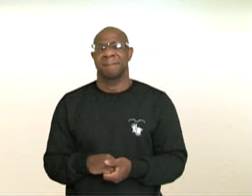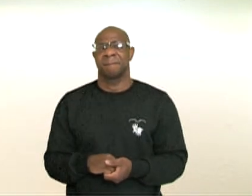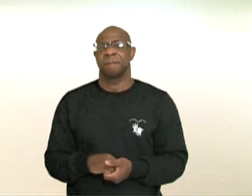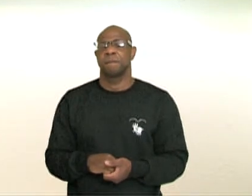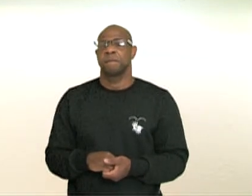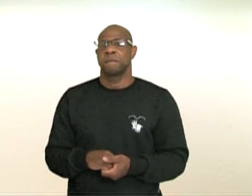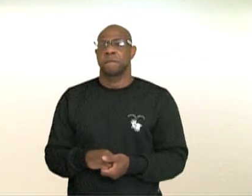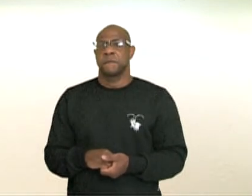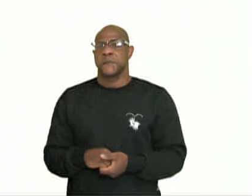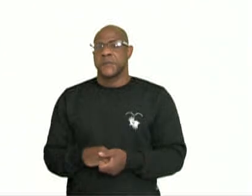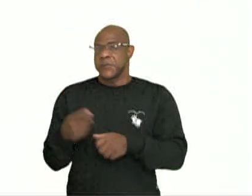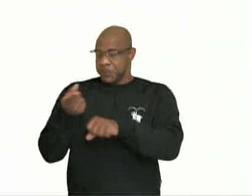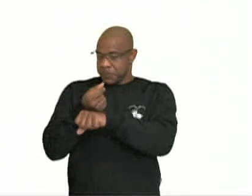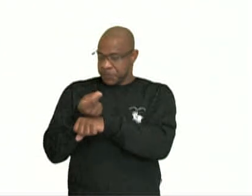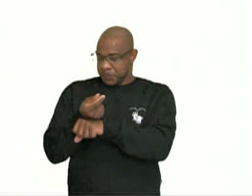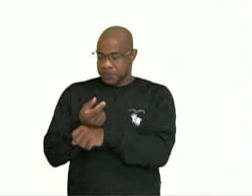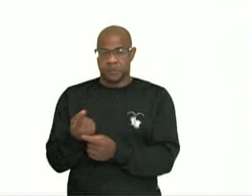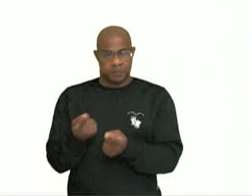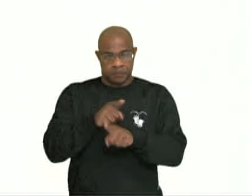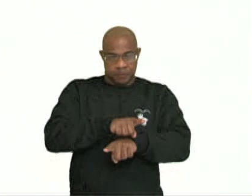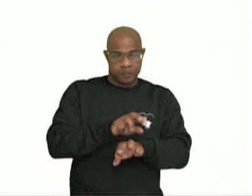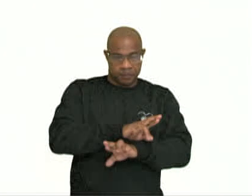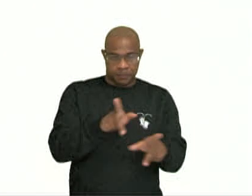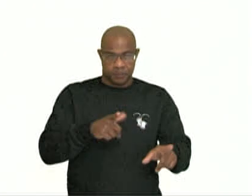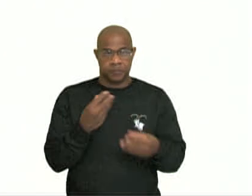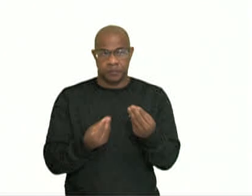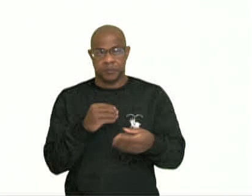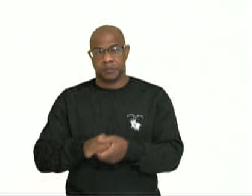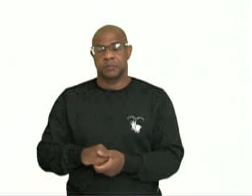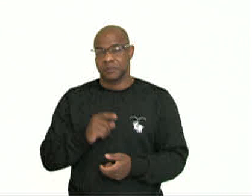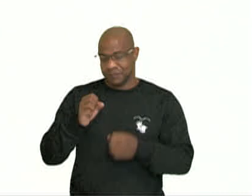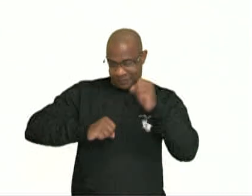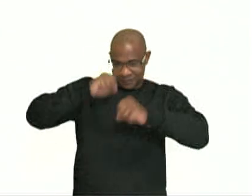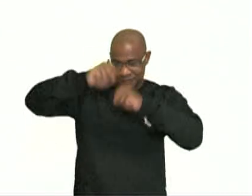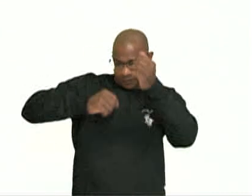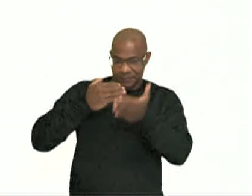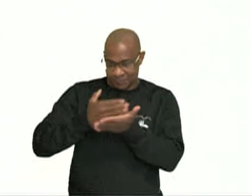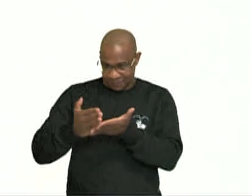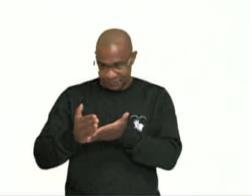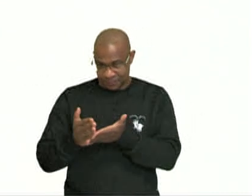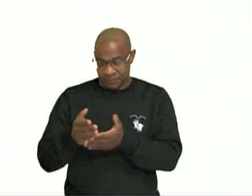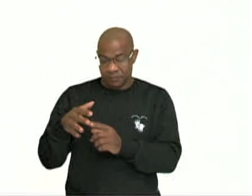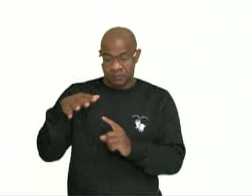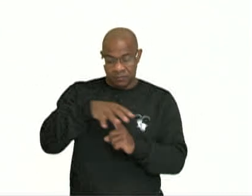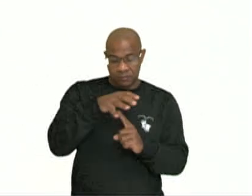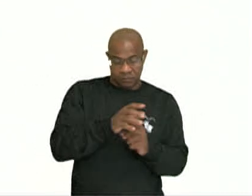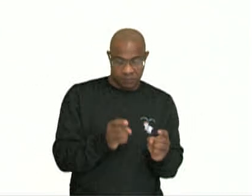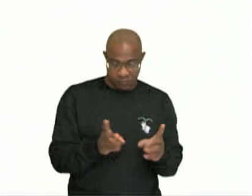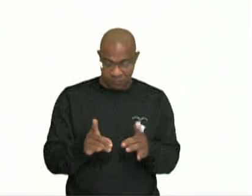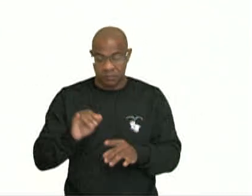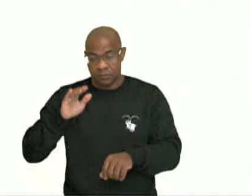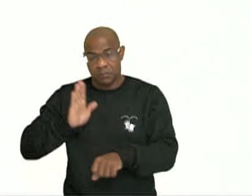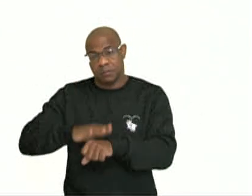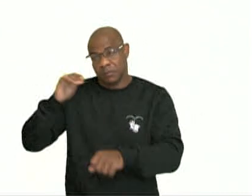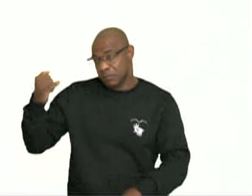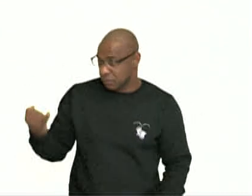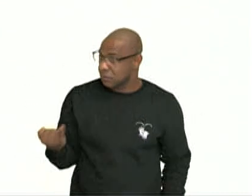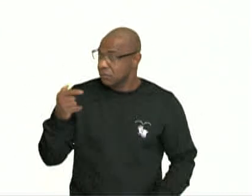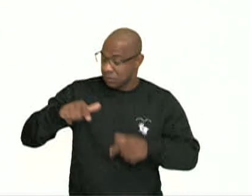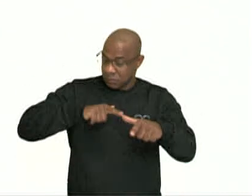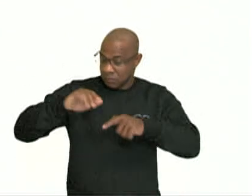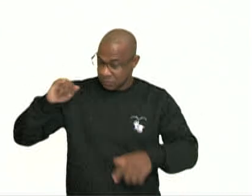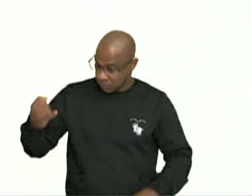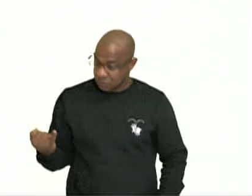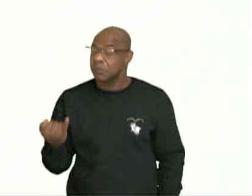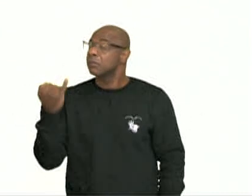Capitalismo e contradições. Depois da indústria, o comércio passou a ser a atividade mais importante da burguesia inglesa. Então, como